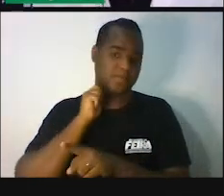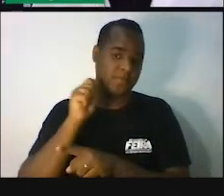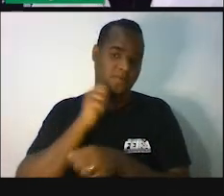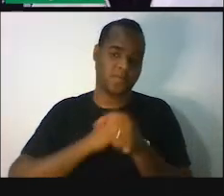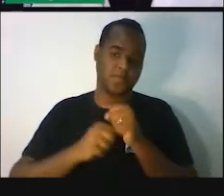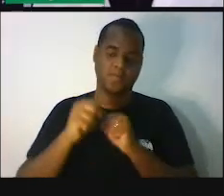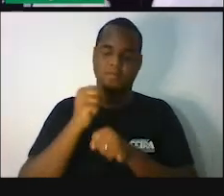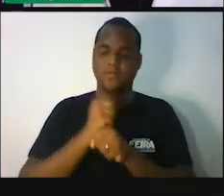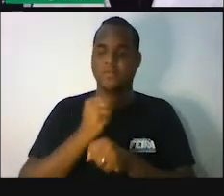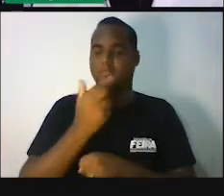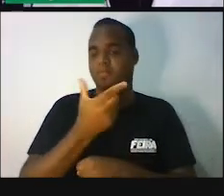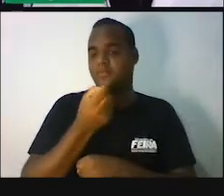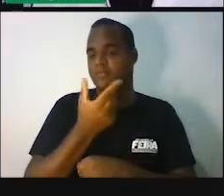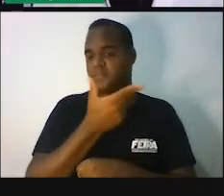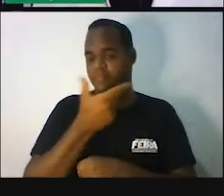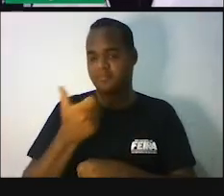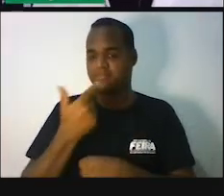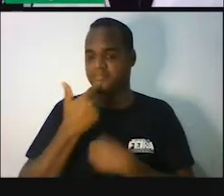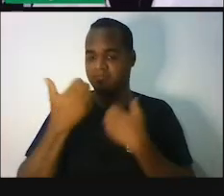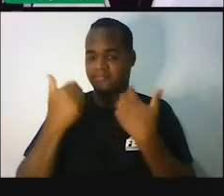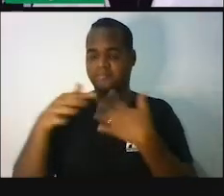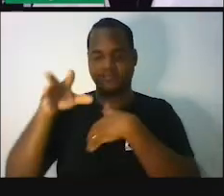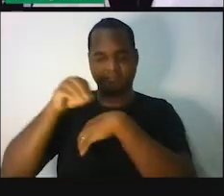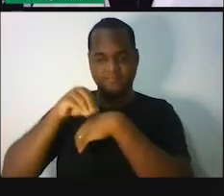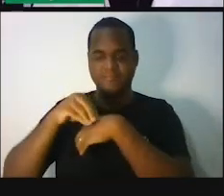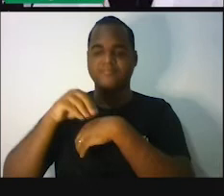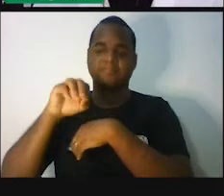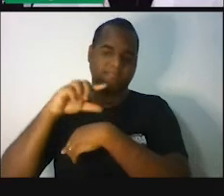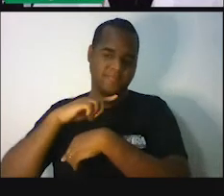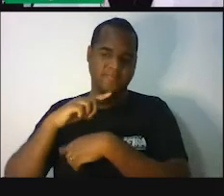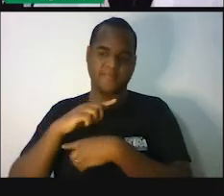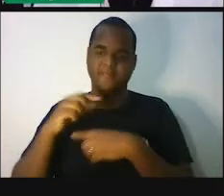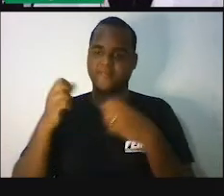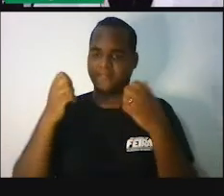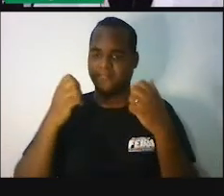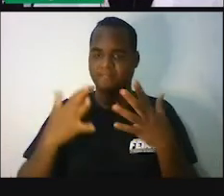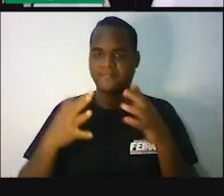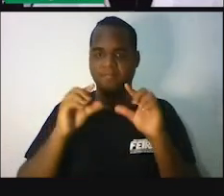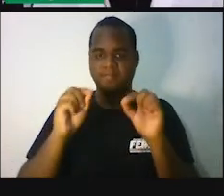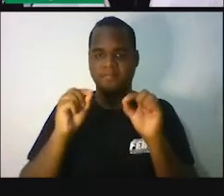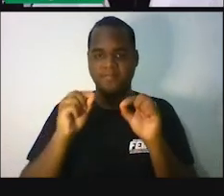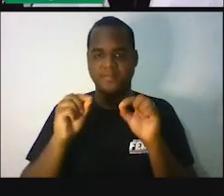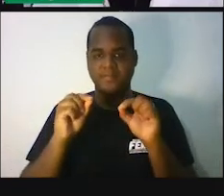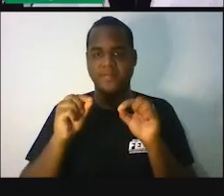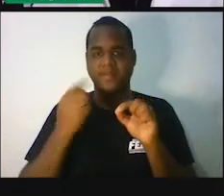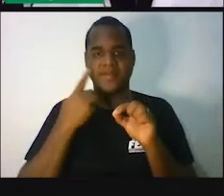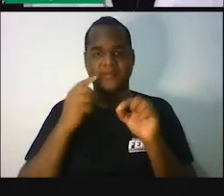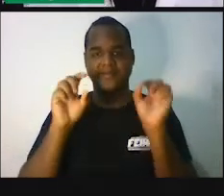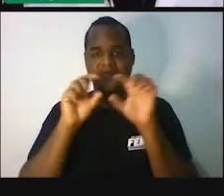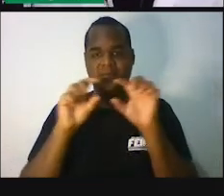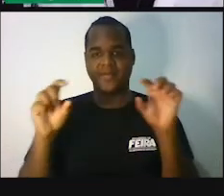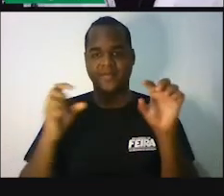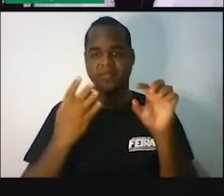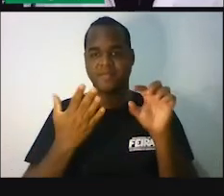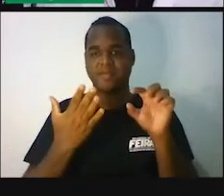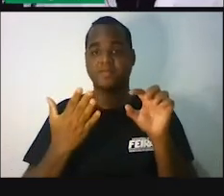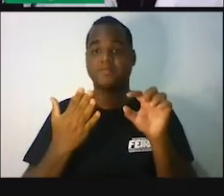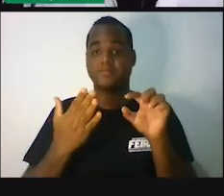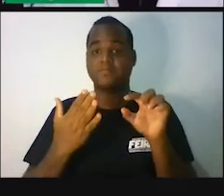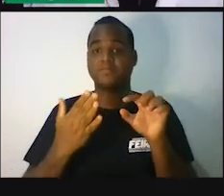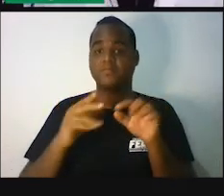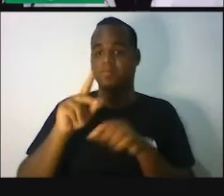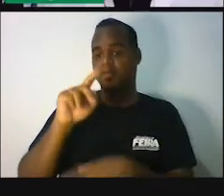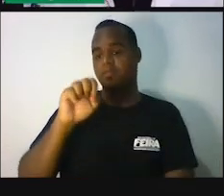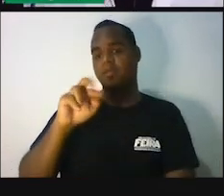15 de abril de 2021. Uma notícia é tirada dessa fonte, tá? Aqui, tá bom? Petrobras